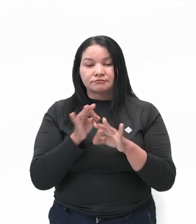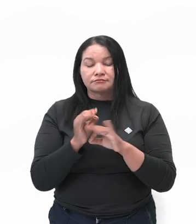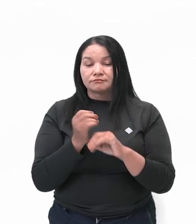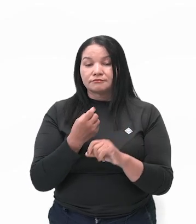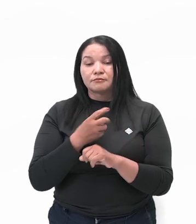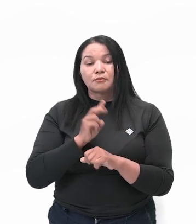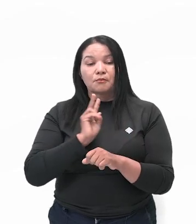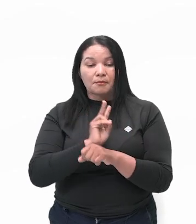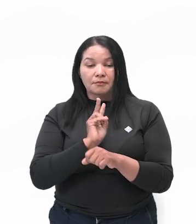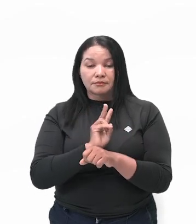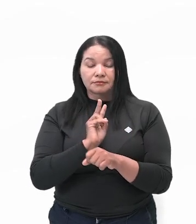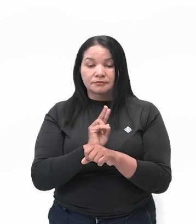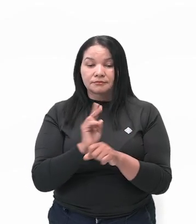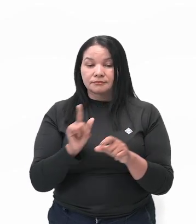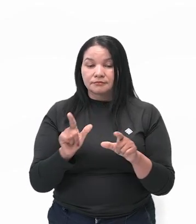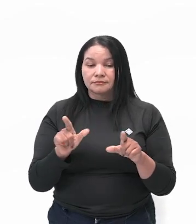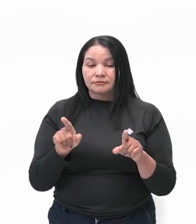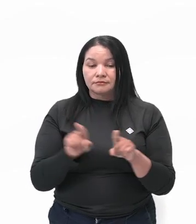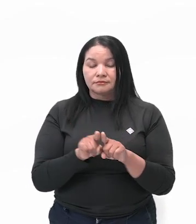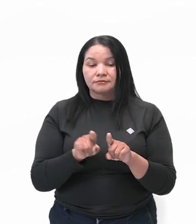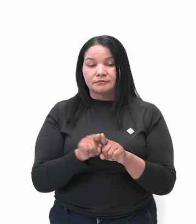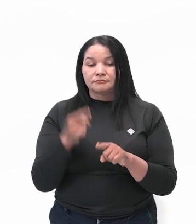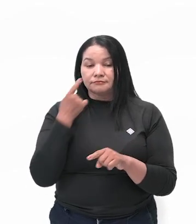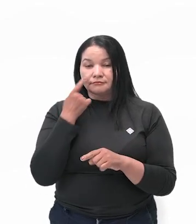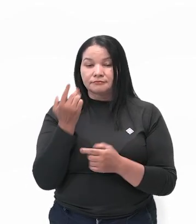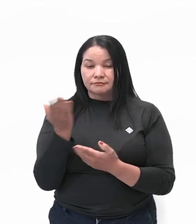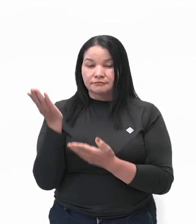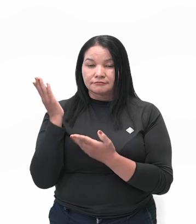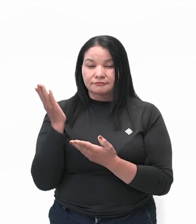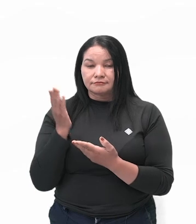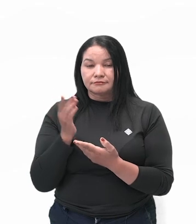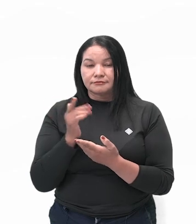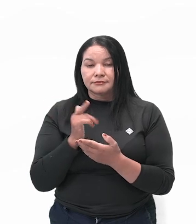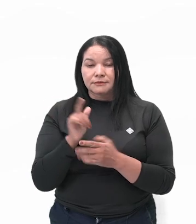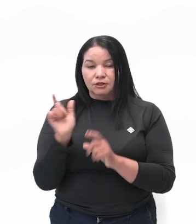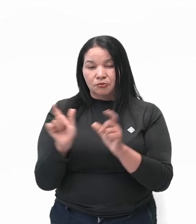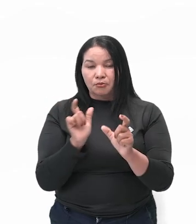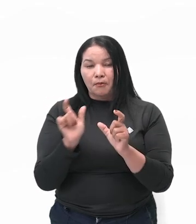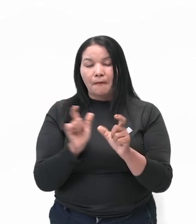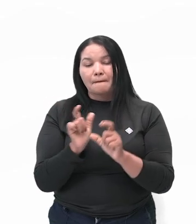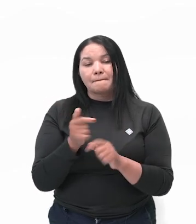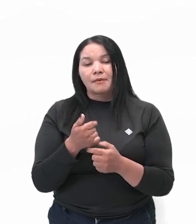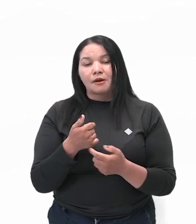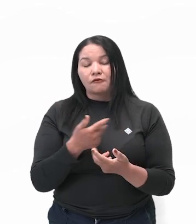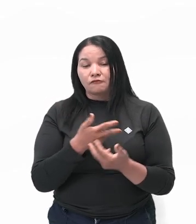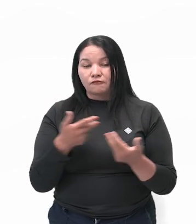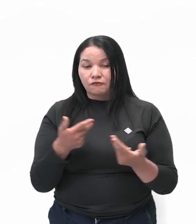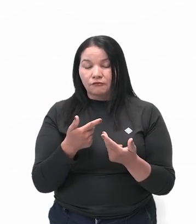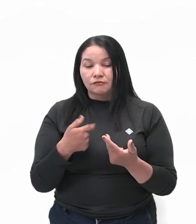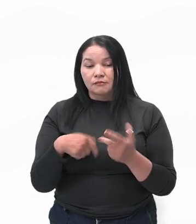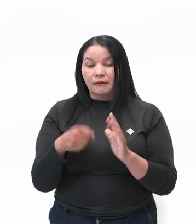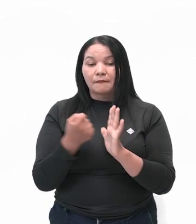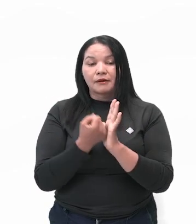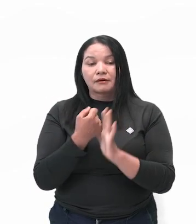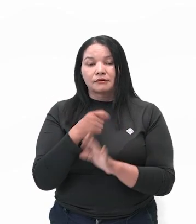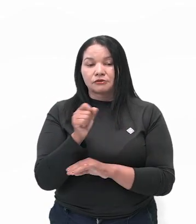texto, ecosystem, que é o ecossistema, local communities, as comunidades